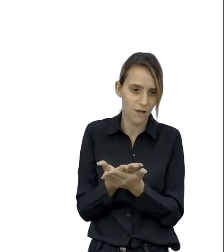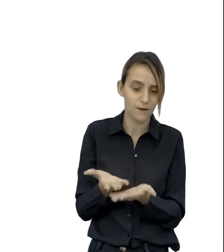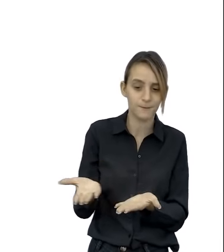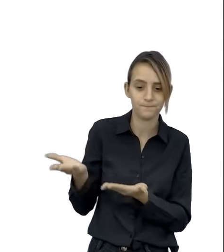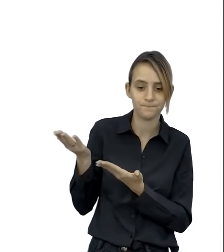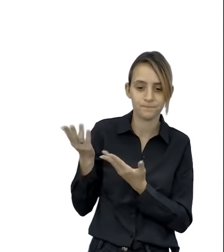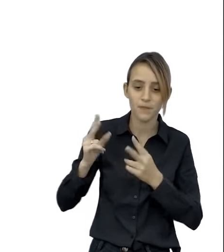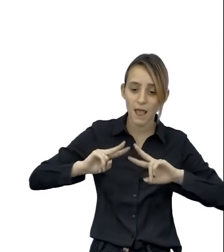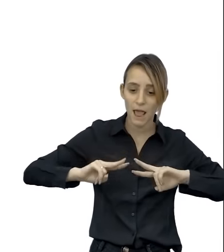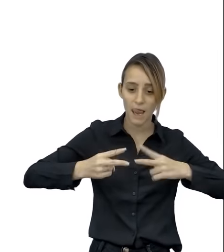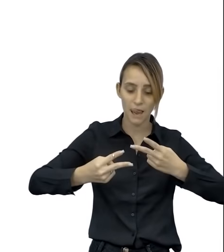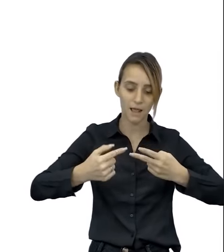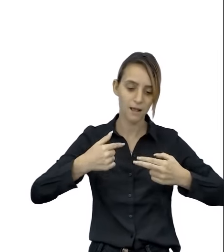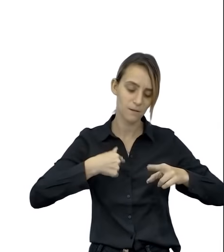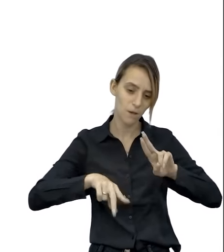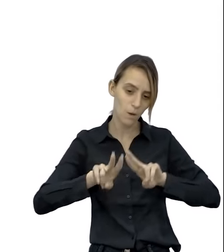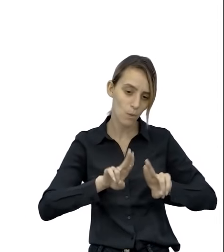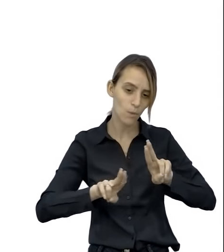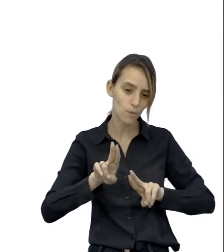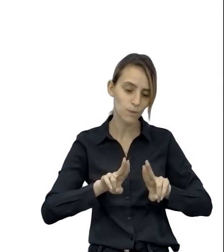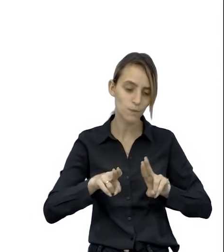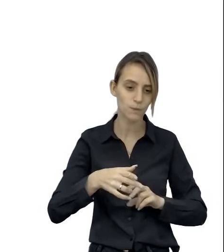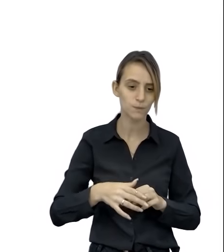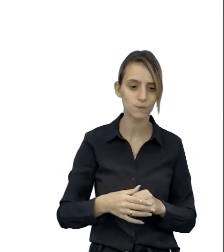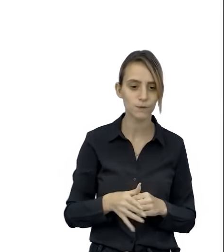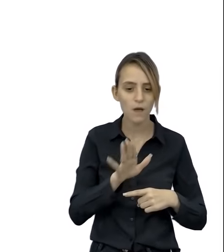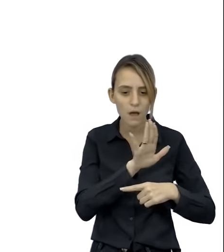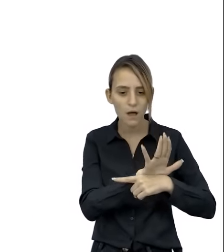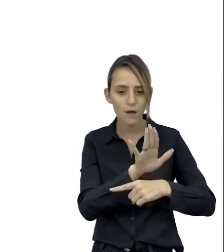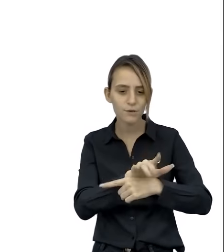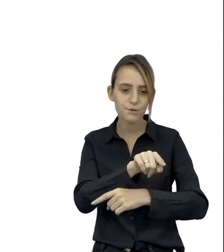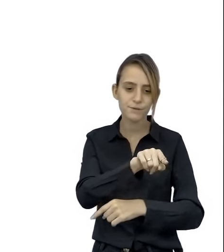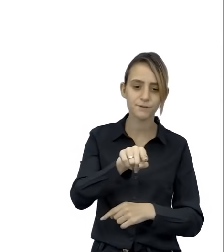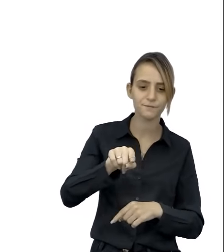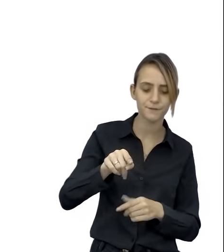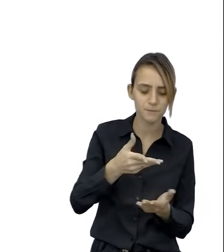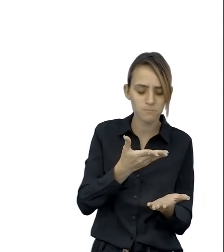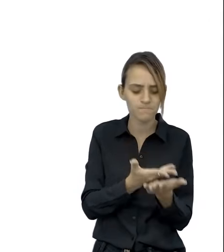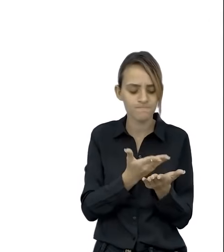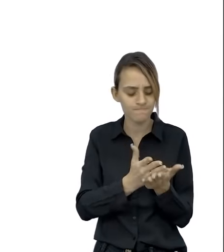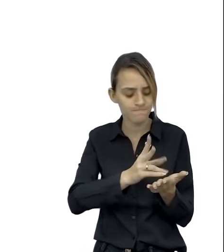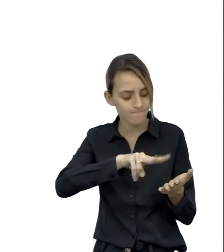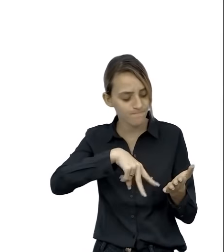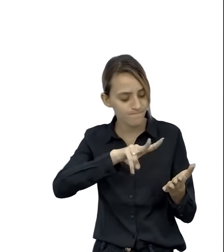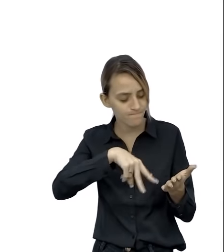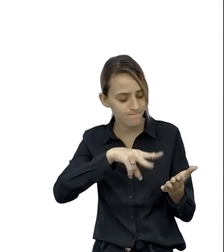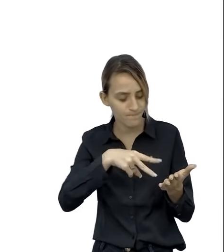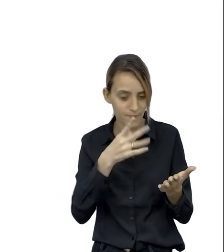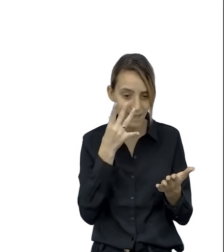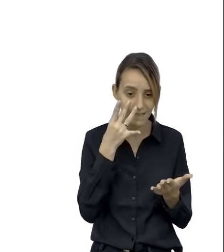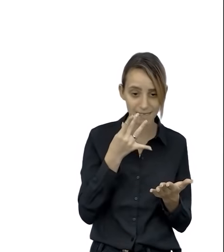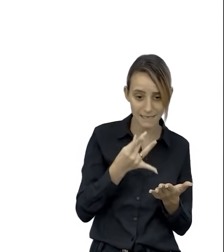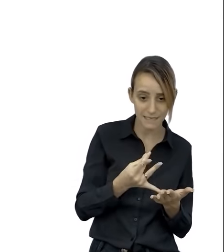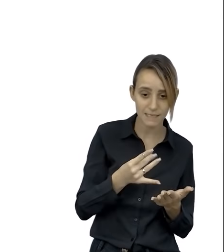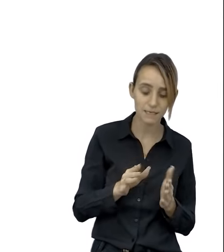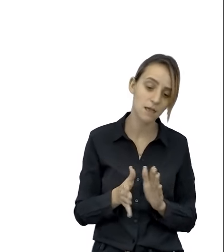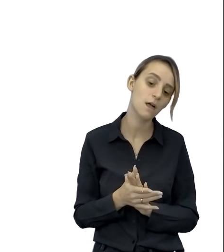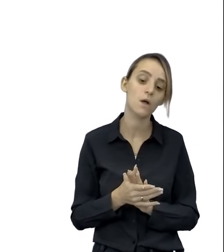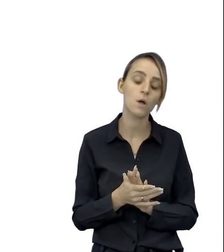referências utilizadas e que também vão contribuir para o aprofundamento docente. Busquem o apoio